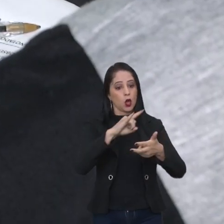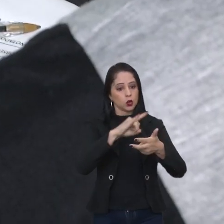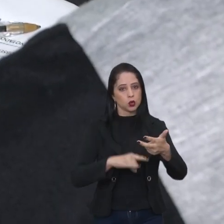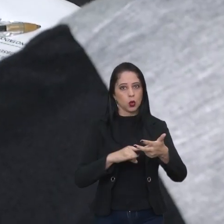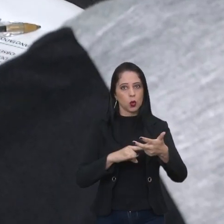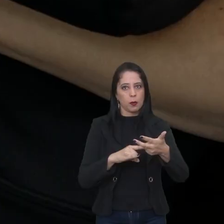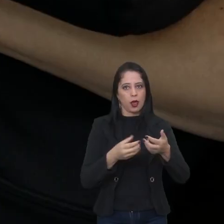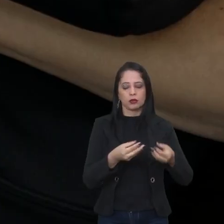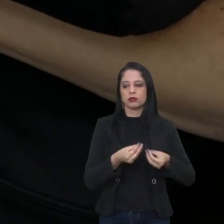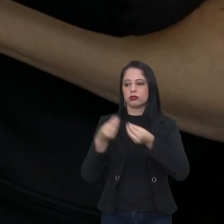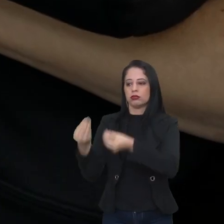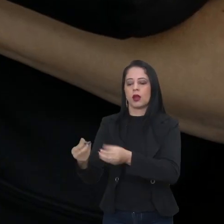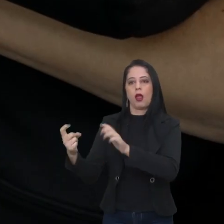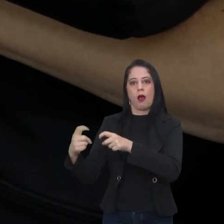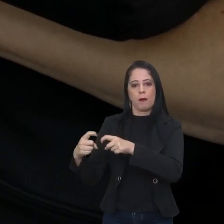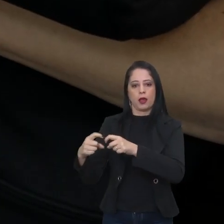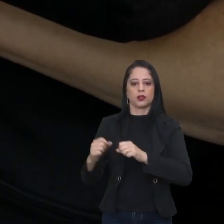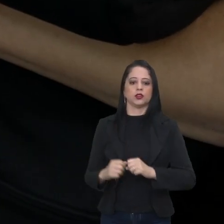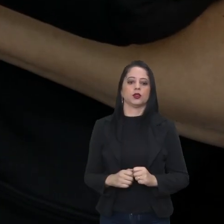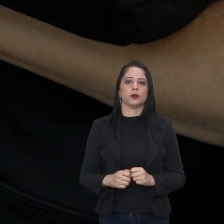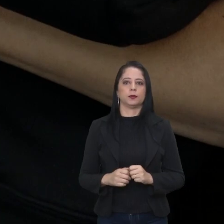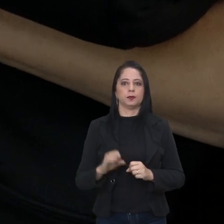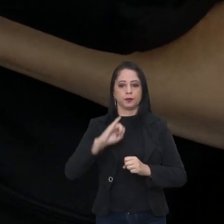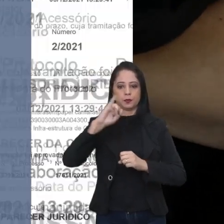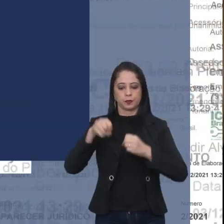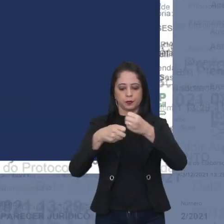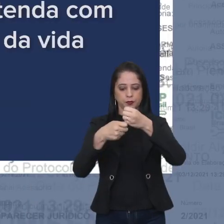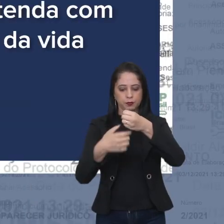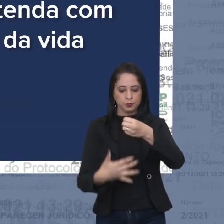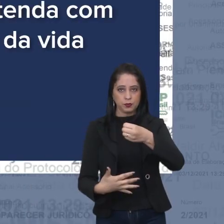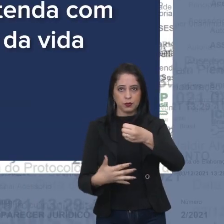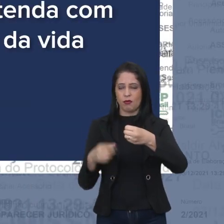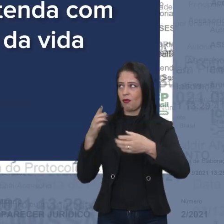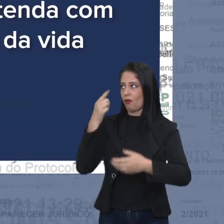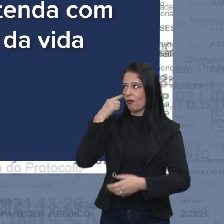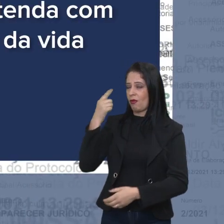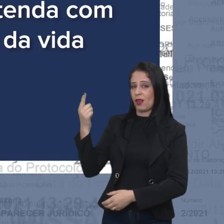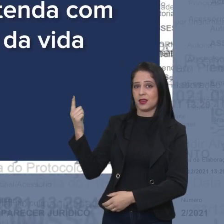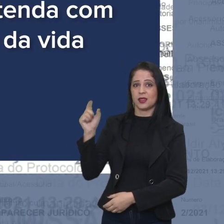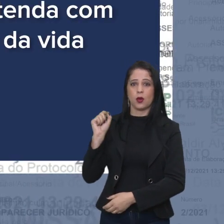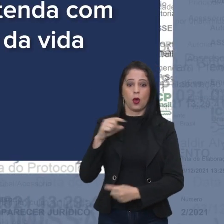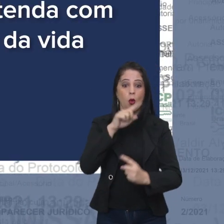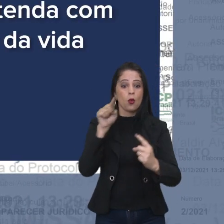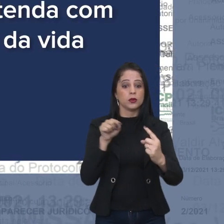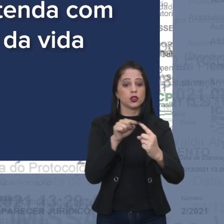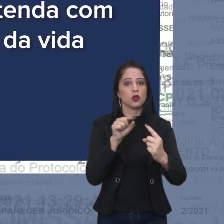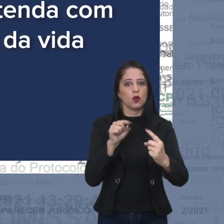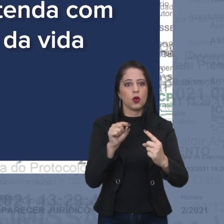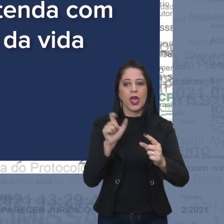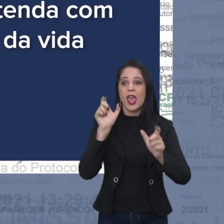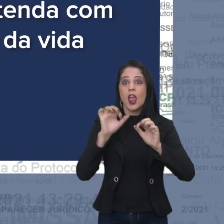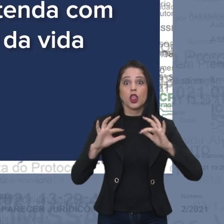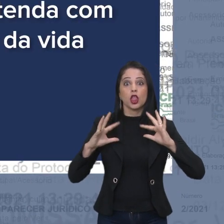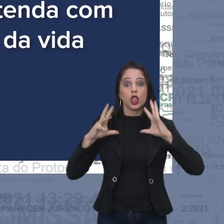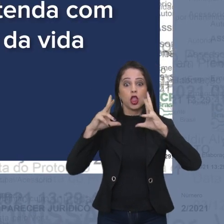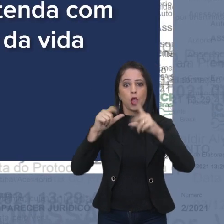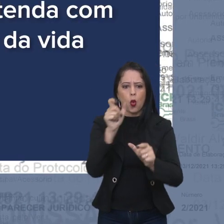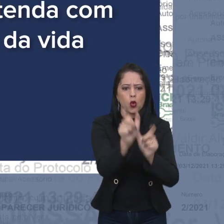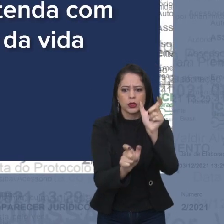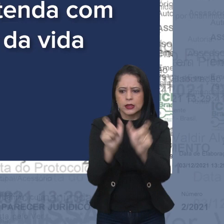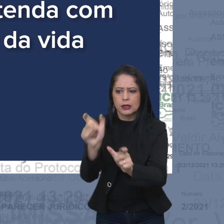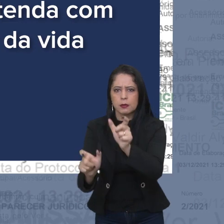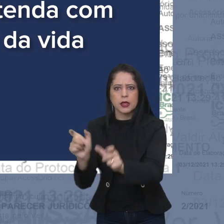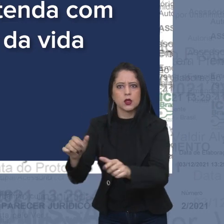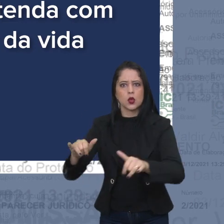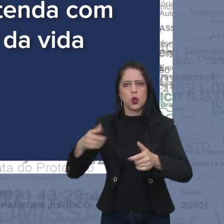e encaminhamento ao serviço que será usufruído segundo a justificativa do texto o objetivo é que todas